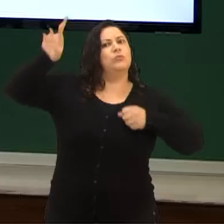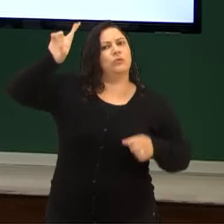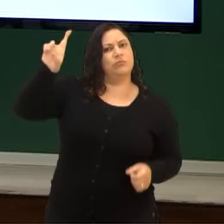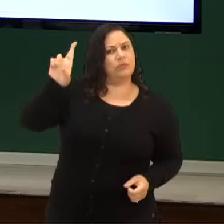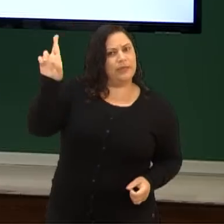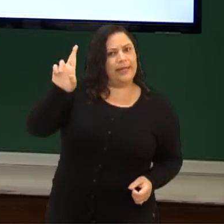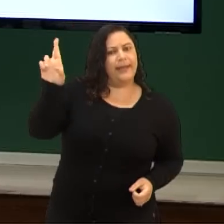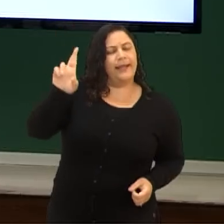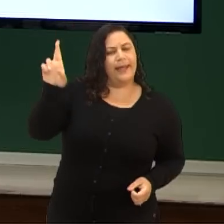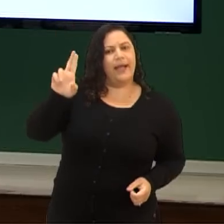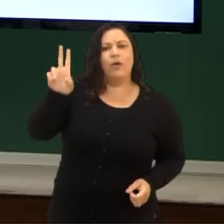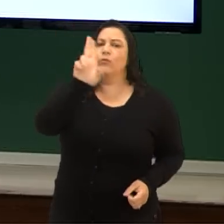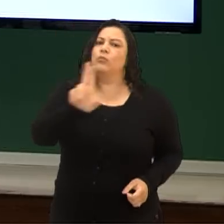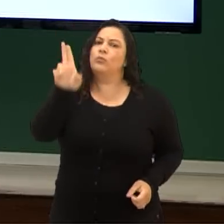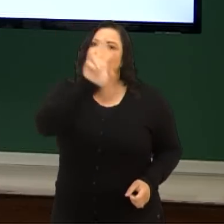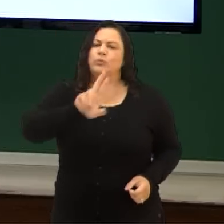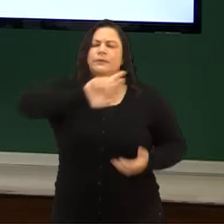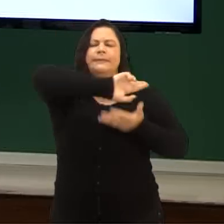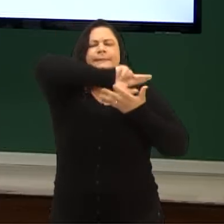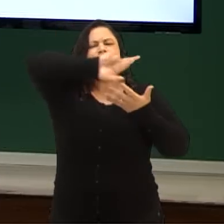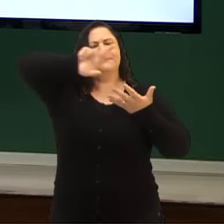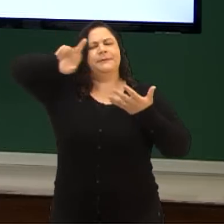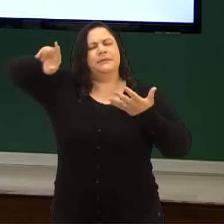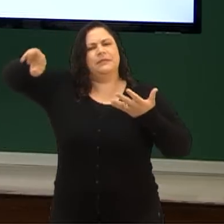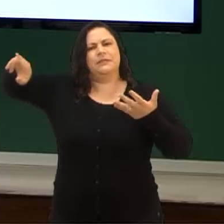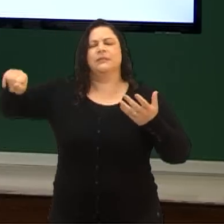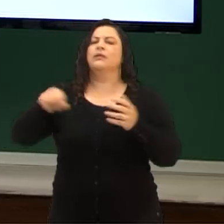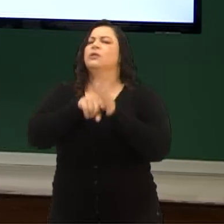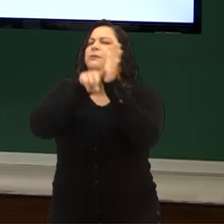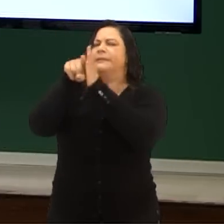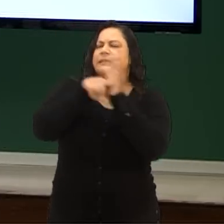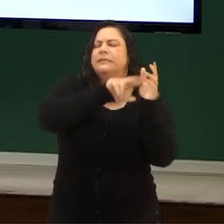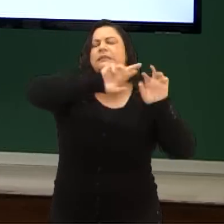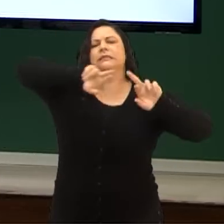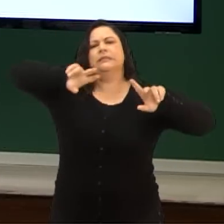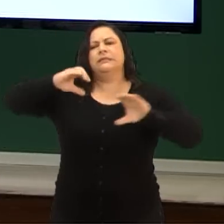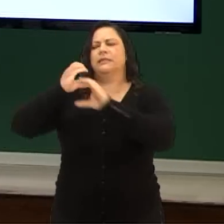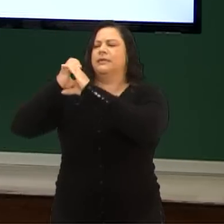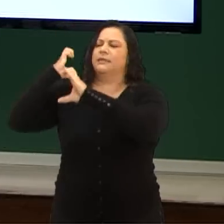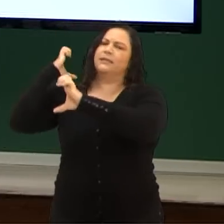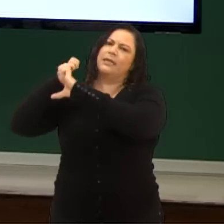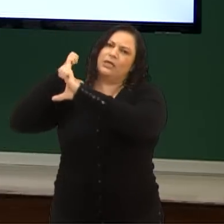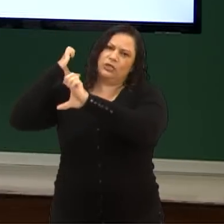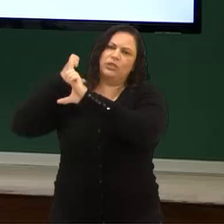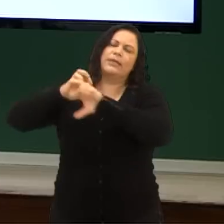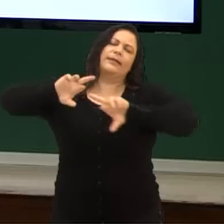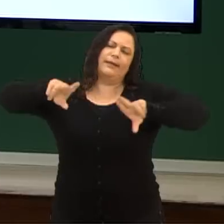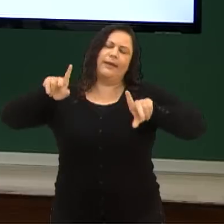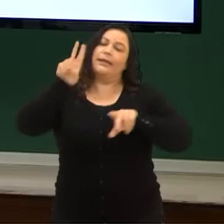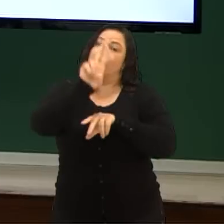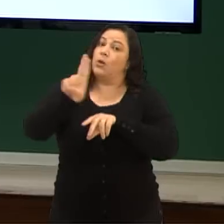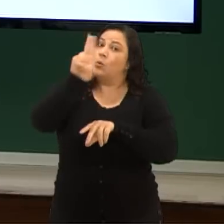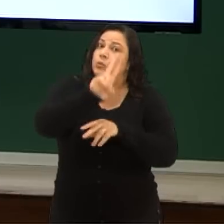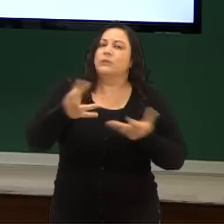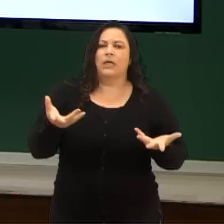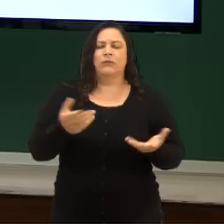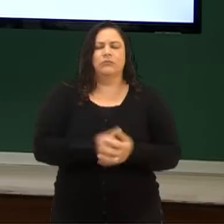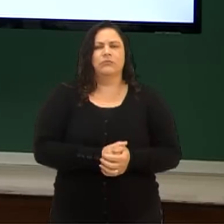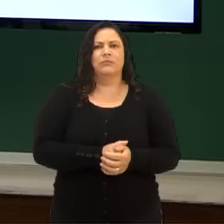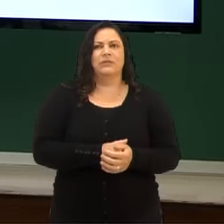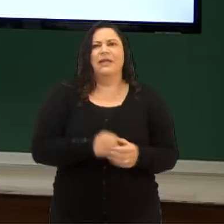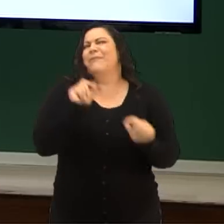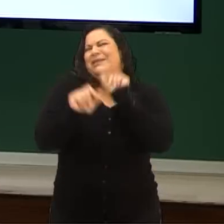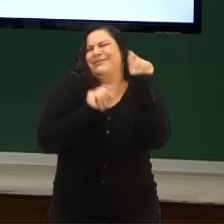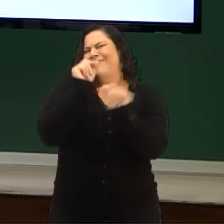todos os ramos da ciência e da engenharia. Então, quando você falar para o seu professor de matemática, eu não vou usar isso em lugar algum, vai sim,